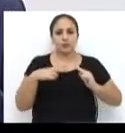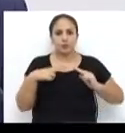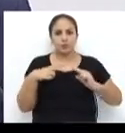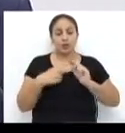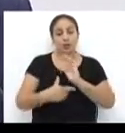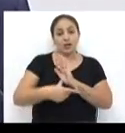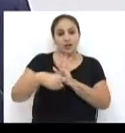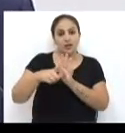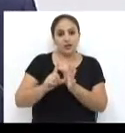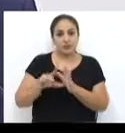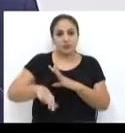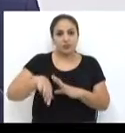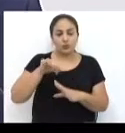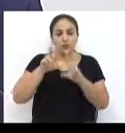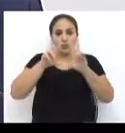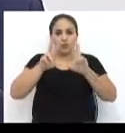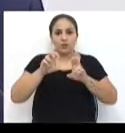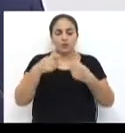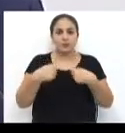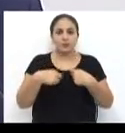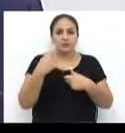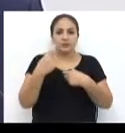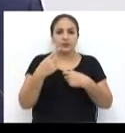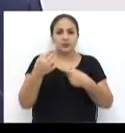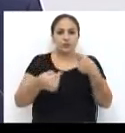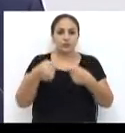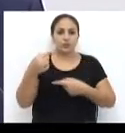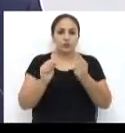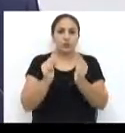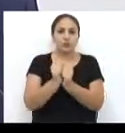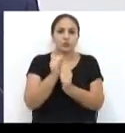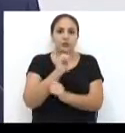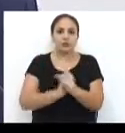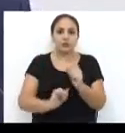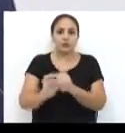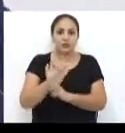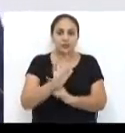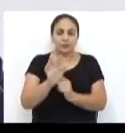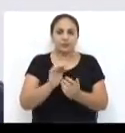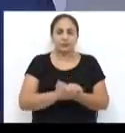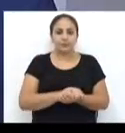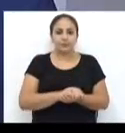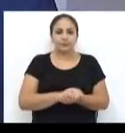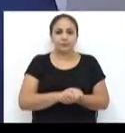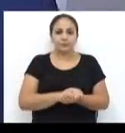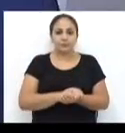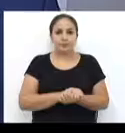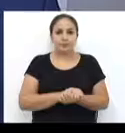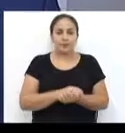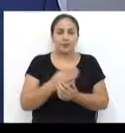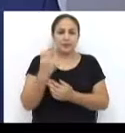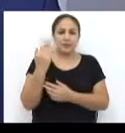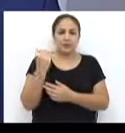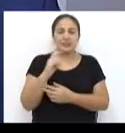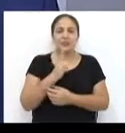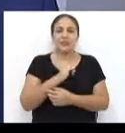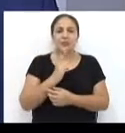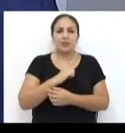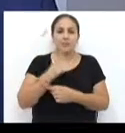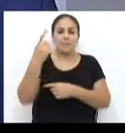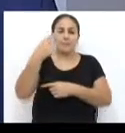que antes da decisão, o assunto deveria ser tratado junto à sociedade. A concessão passada dos pedágios,